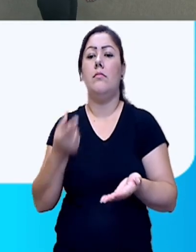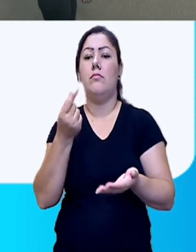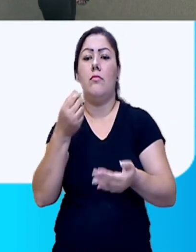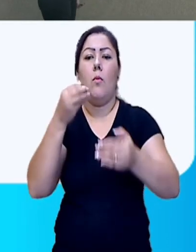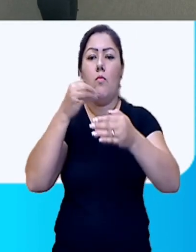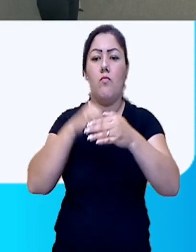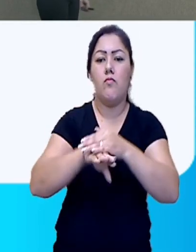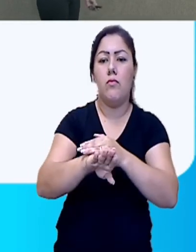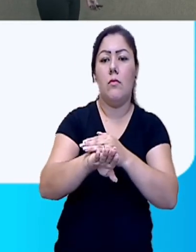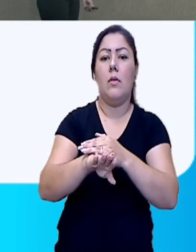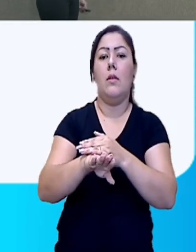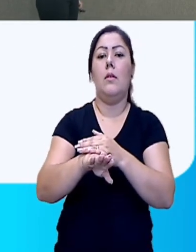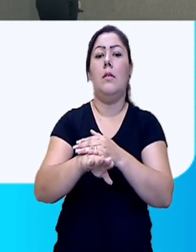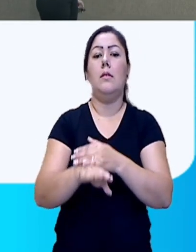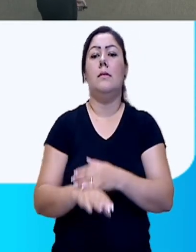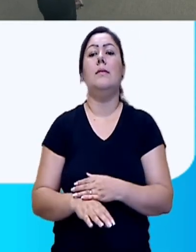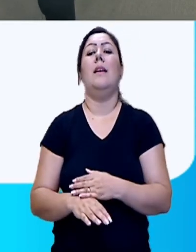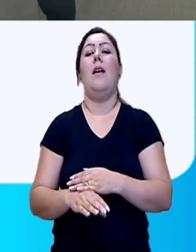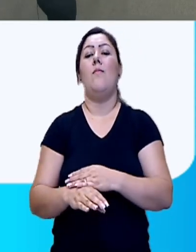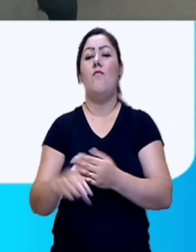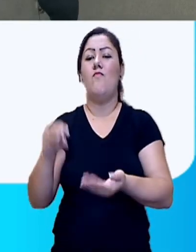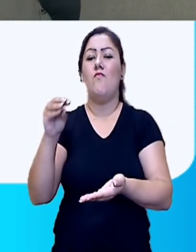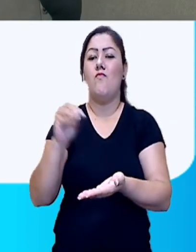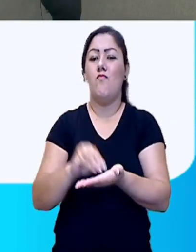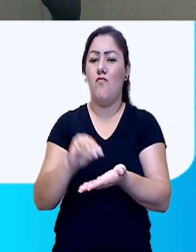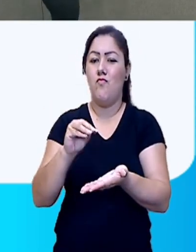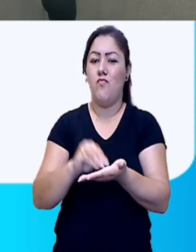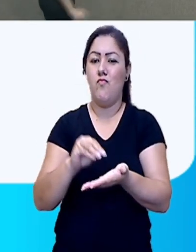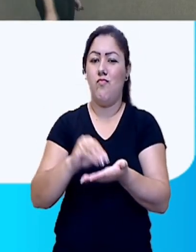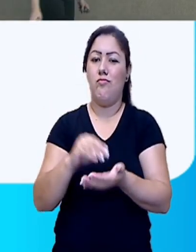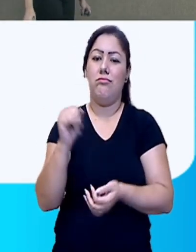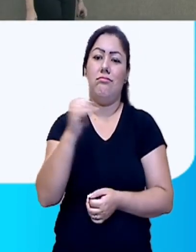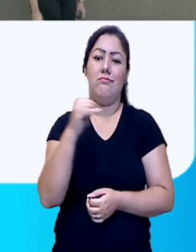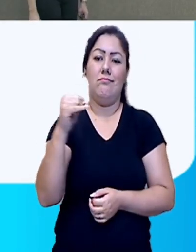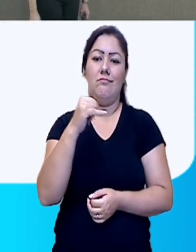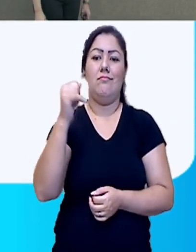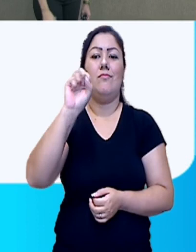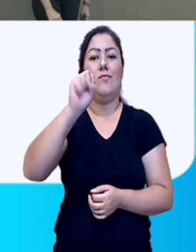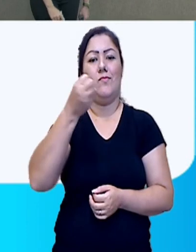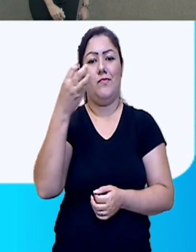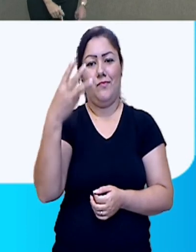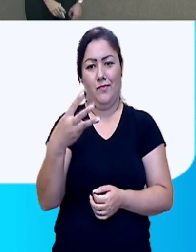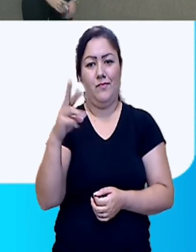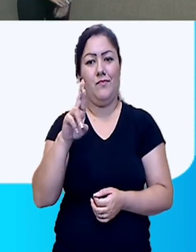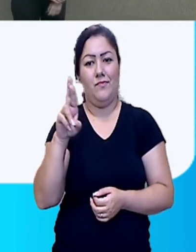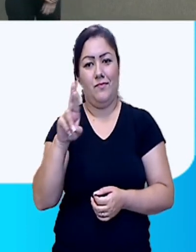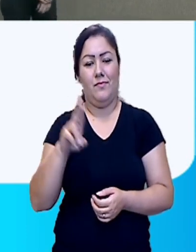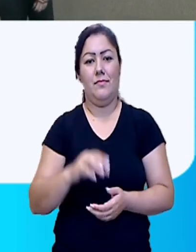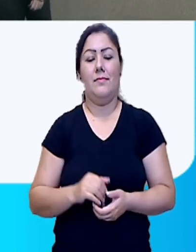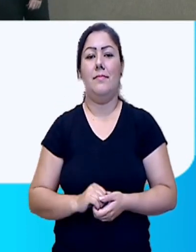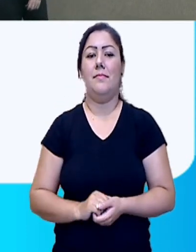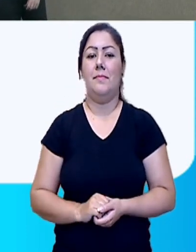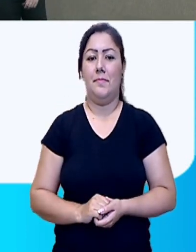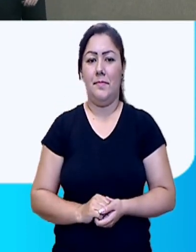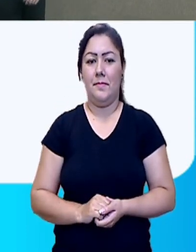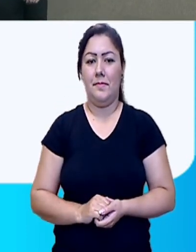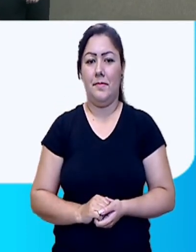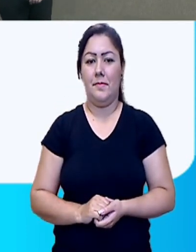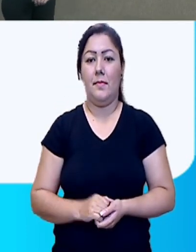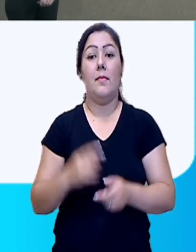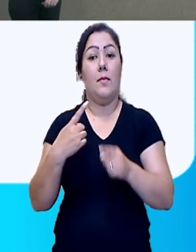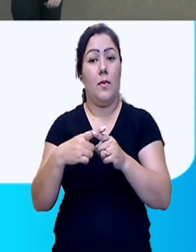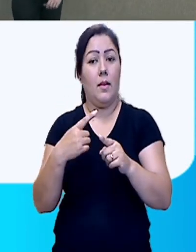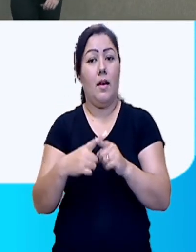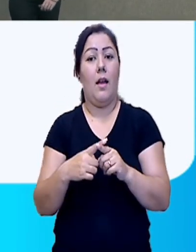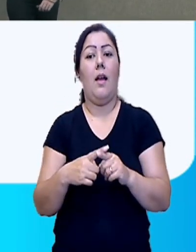o saldo dele ficou ainda negativo em R$ 83. Isso aí eu queria mostrar para vocês porque é